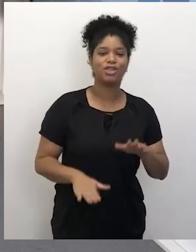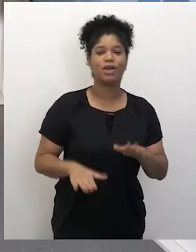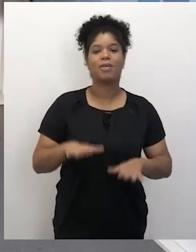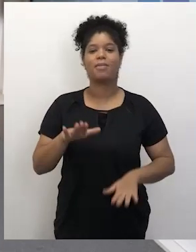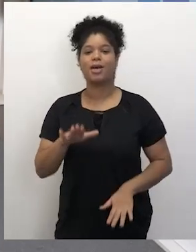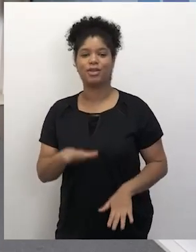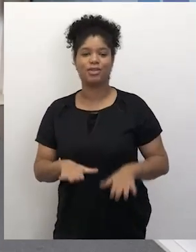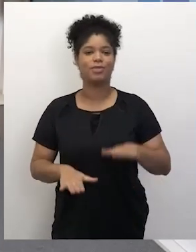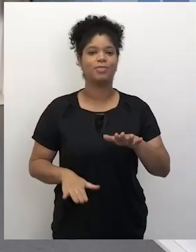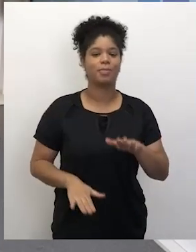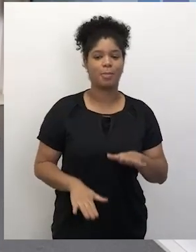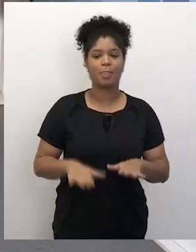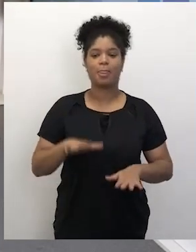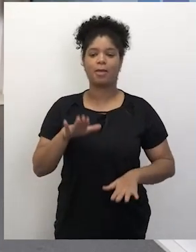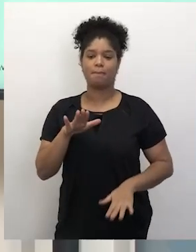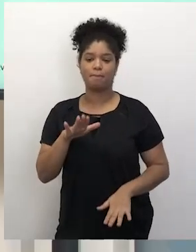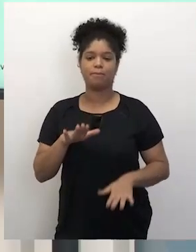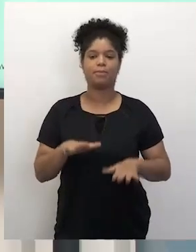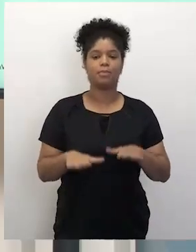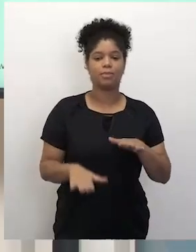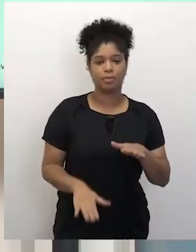tudo.